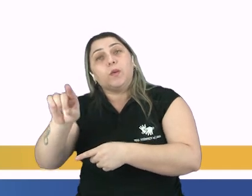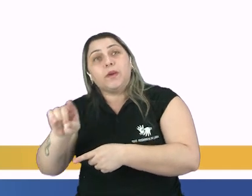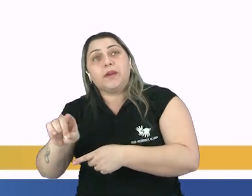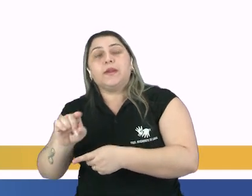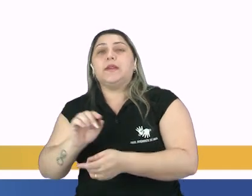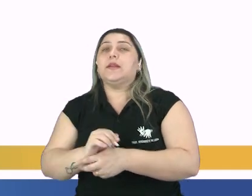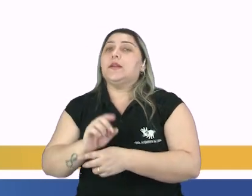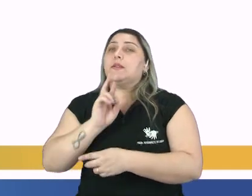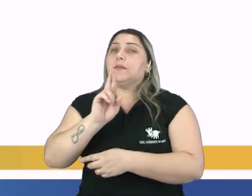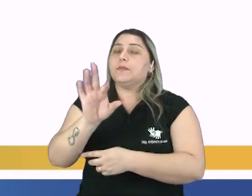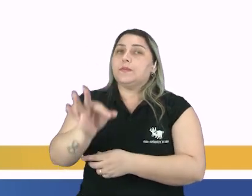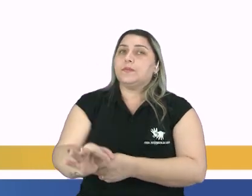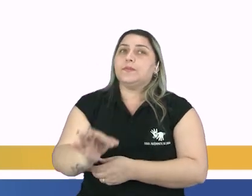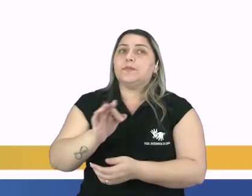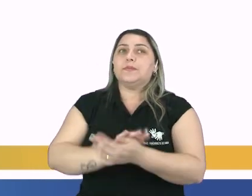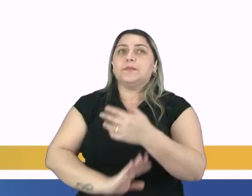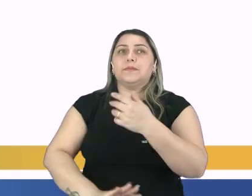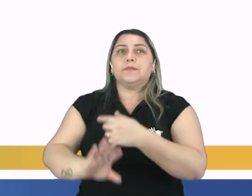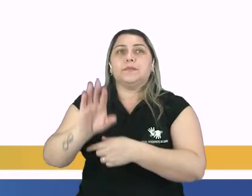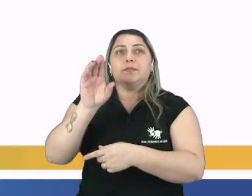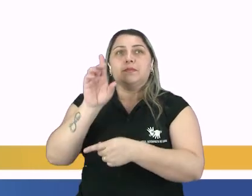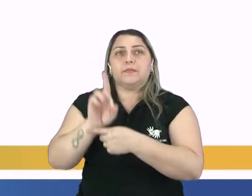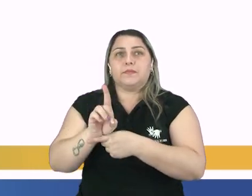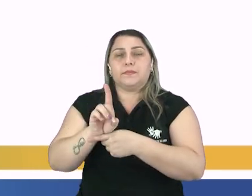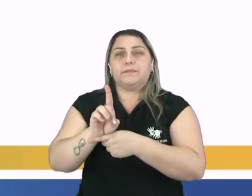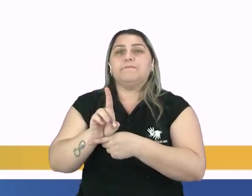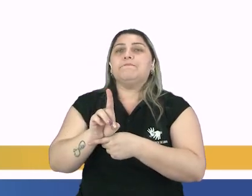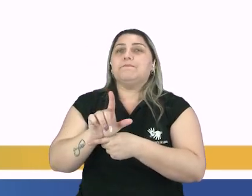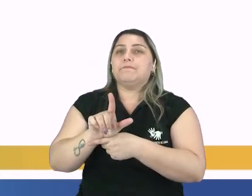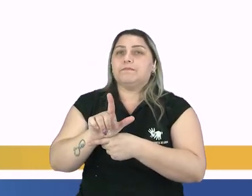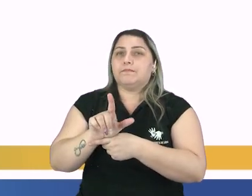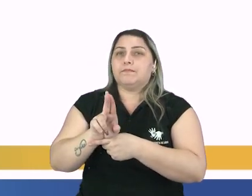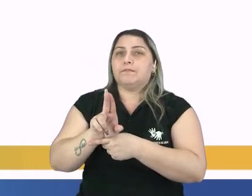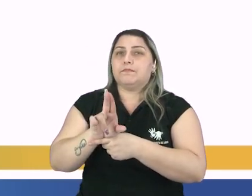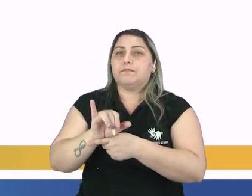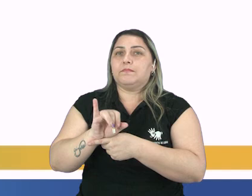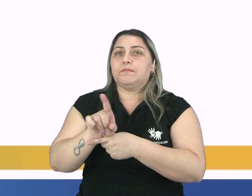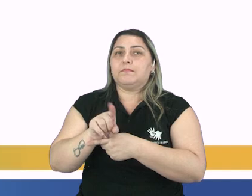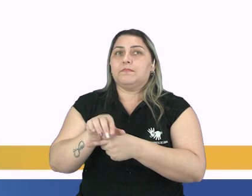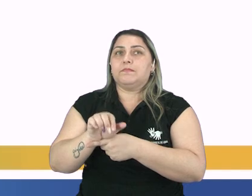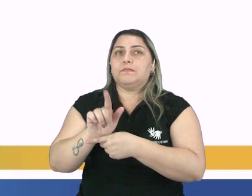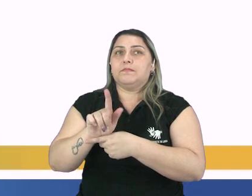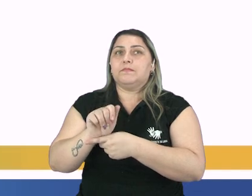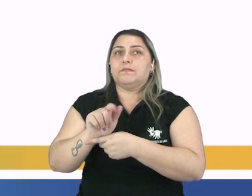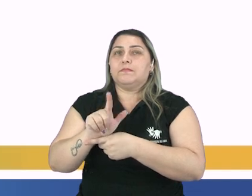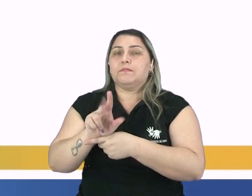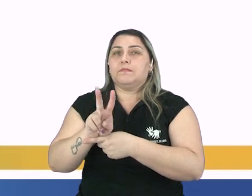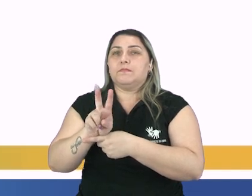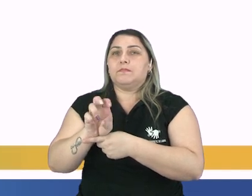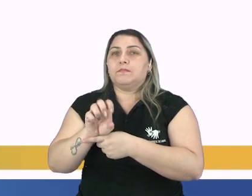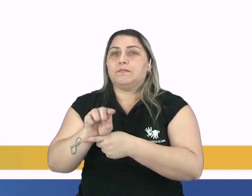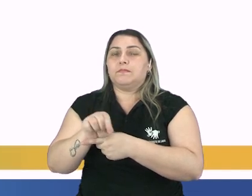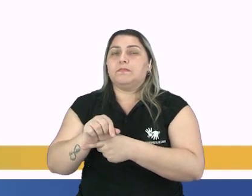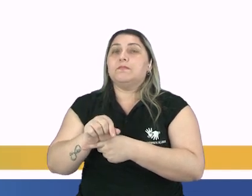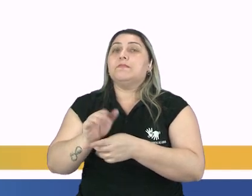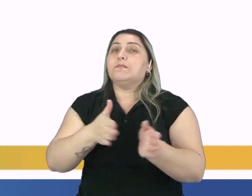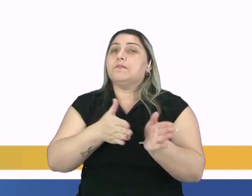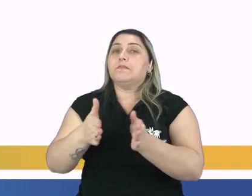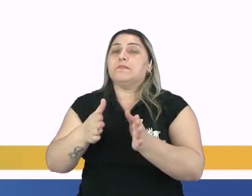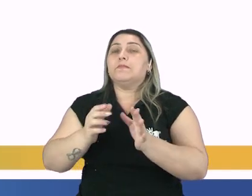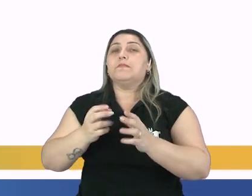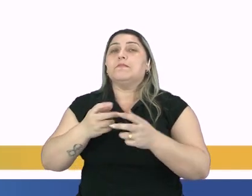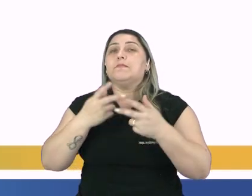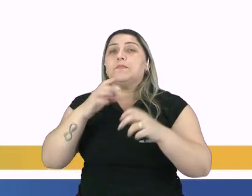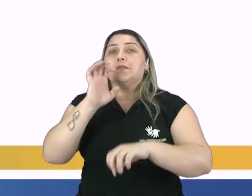A alternativa correta é a letra D, certo? Essa frase pertence a Luiz Galvez nesse período em que ele declara